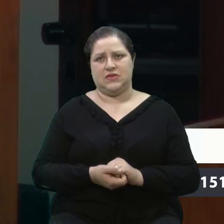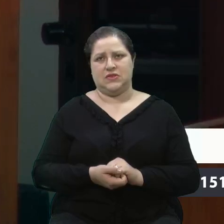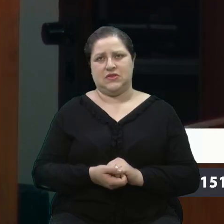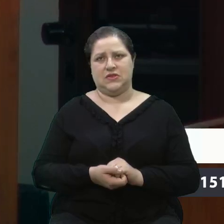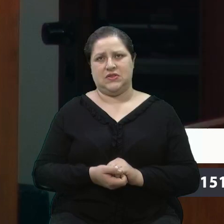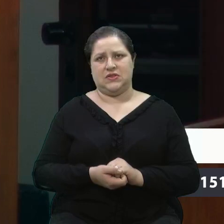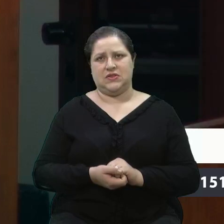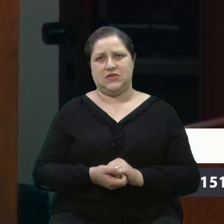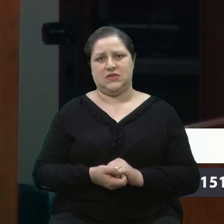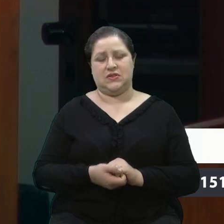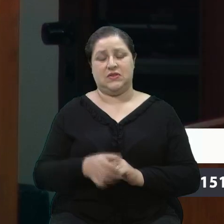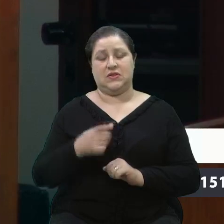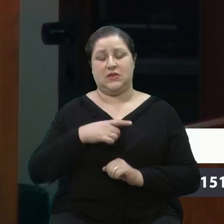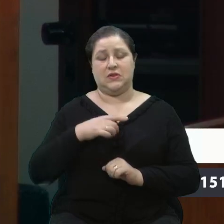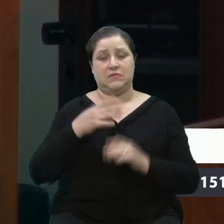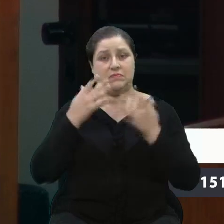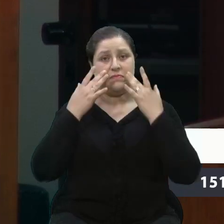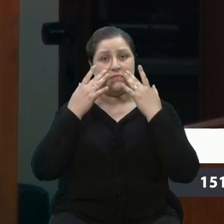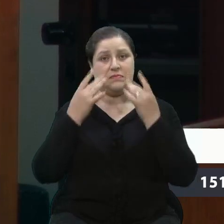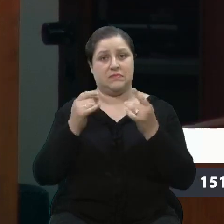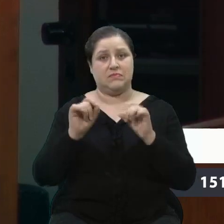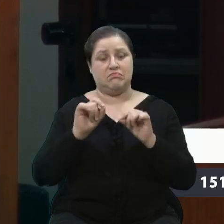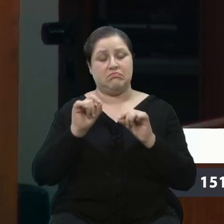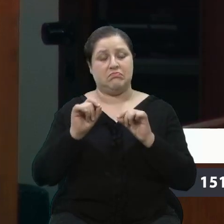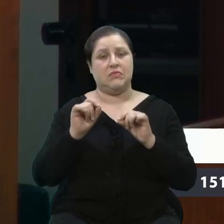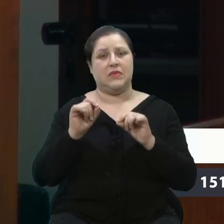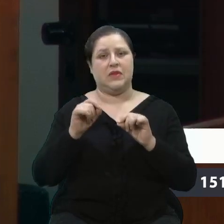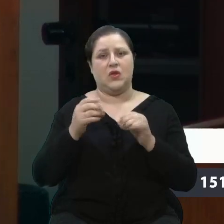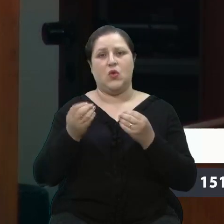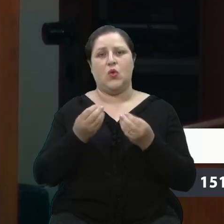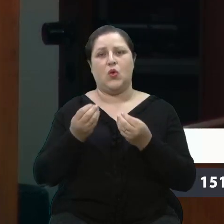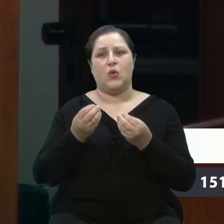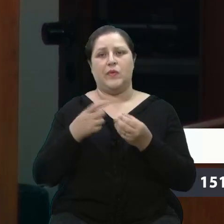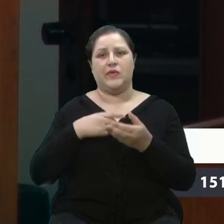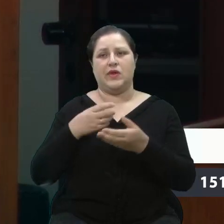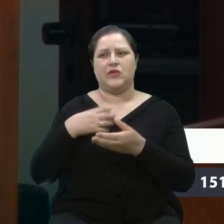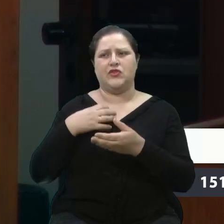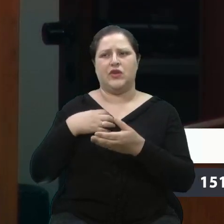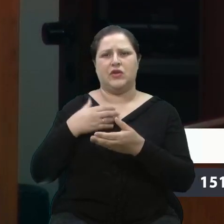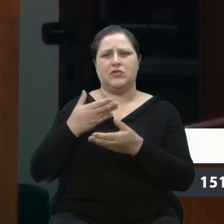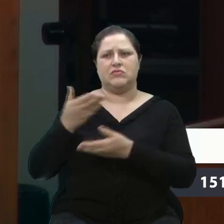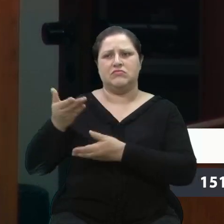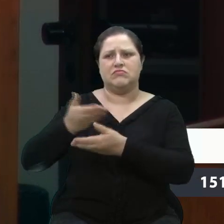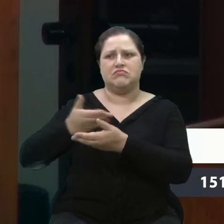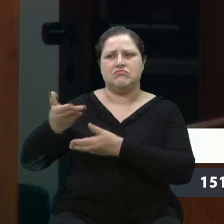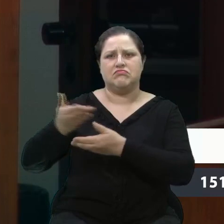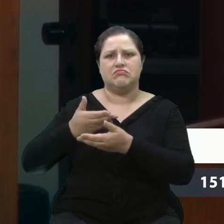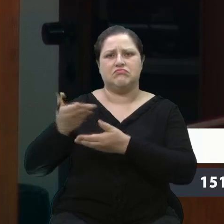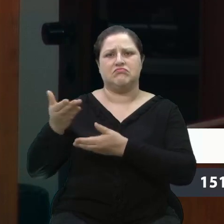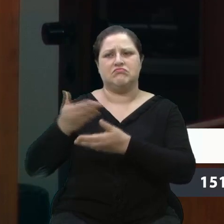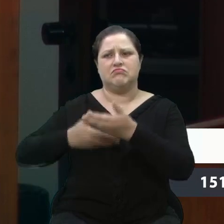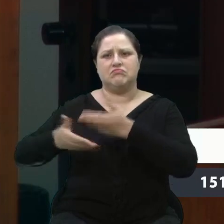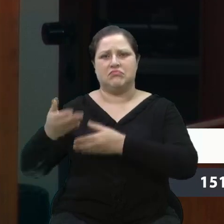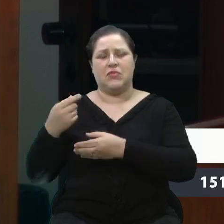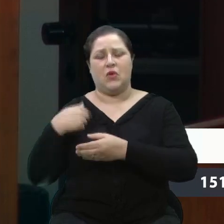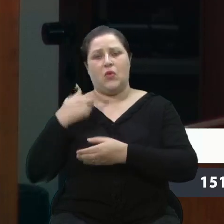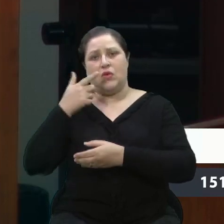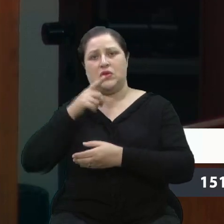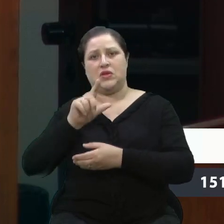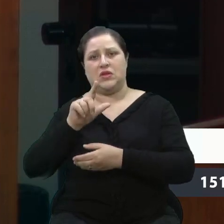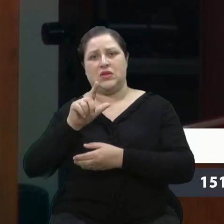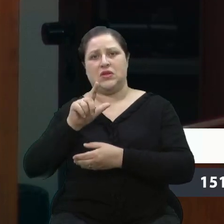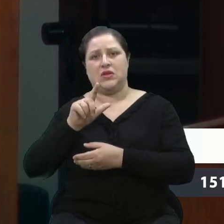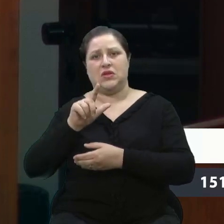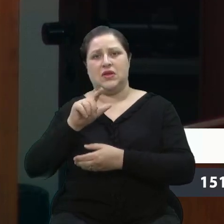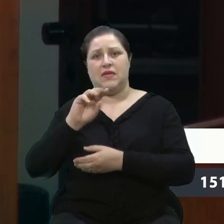Que nos chama muita atenção é a forma de interatividade. Porque eu consegui assistir 3 jogos no final de